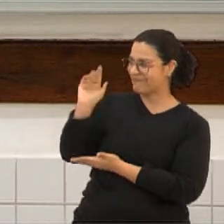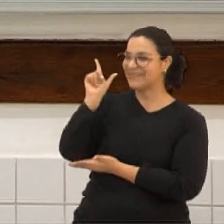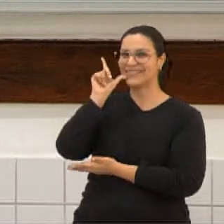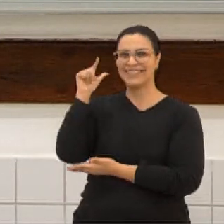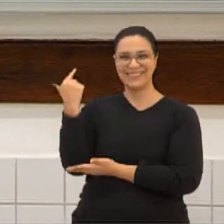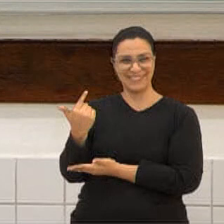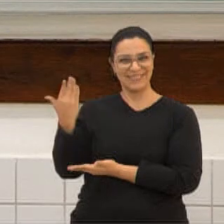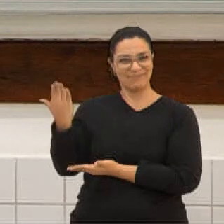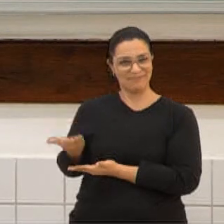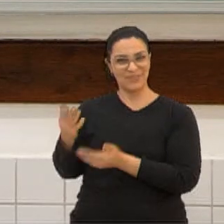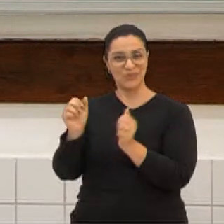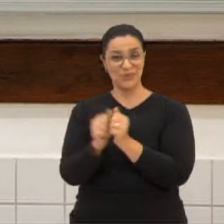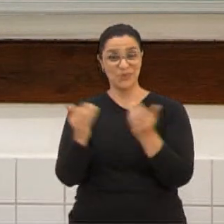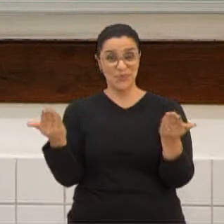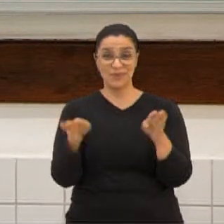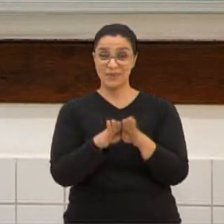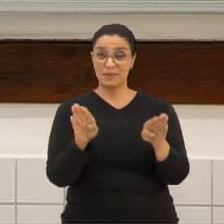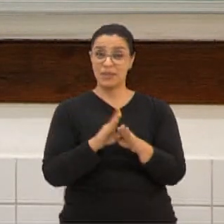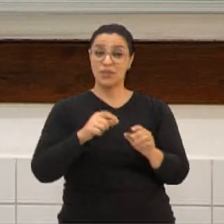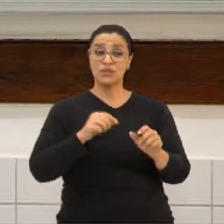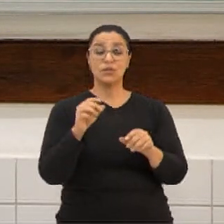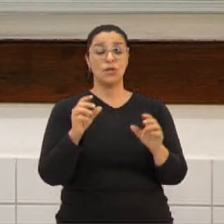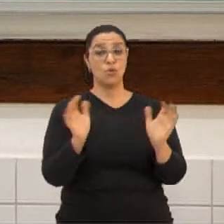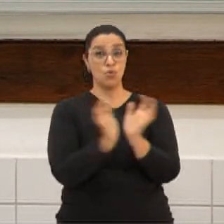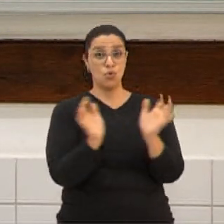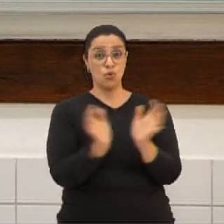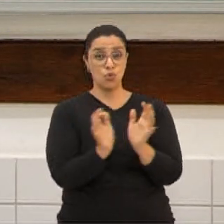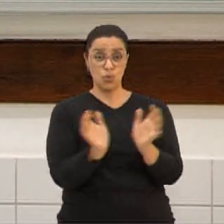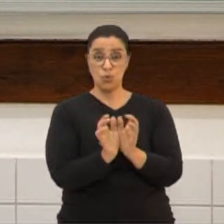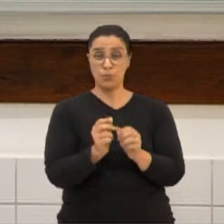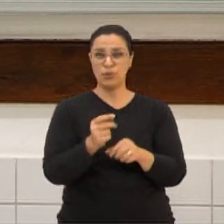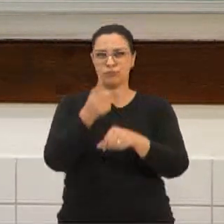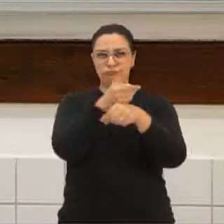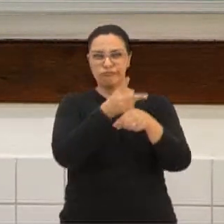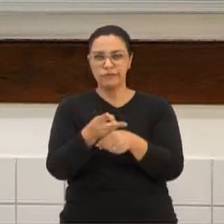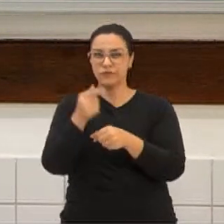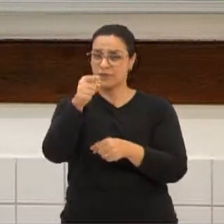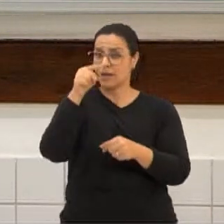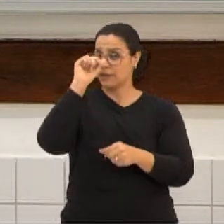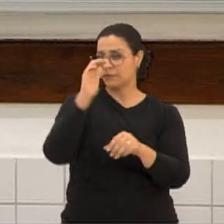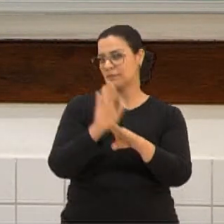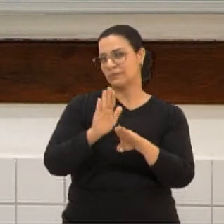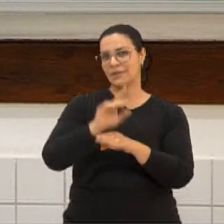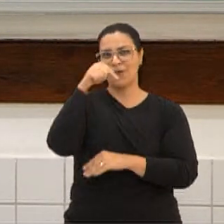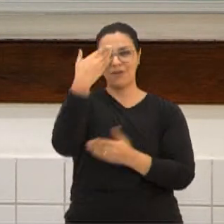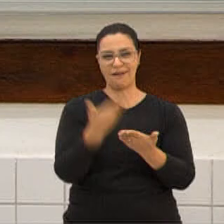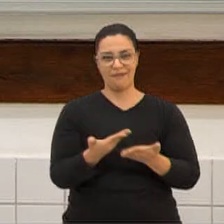Libras, Lígia, que está aqui, e a toda a equipe técnica, e a você, estudante, até a próxima aula.